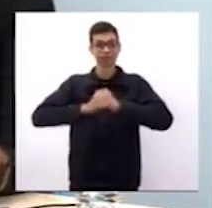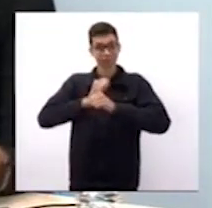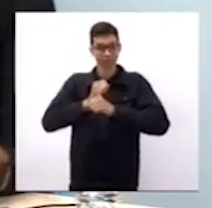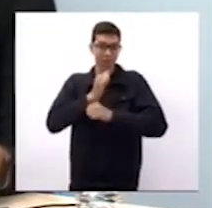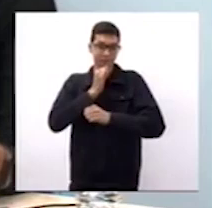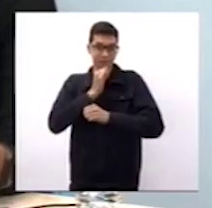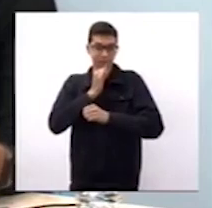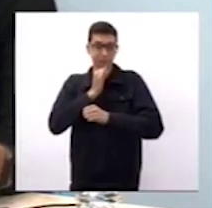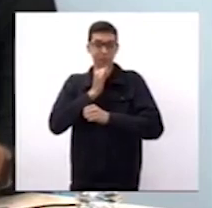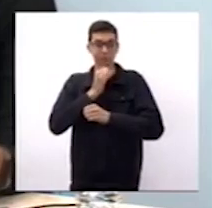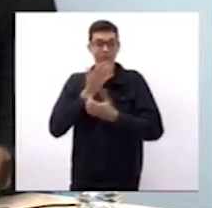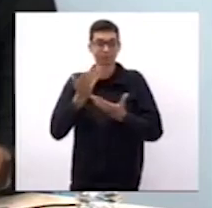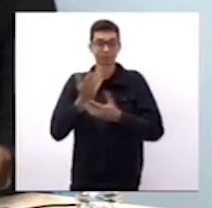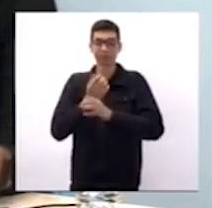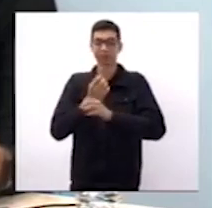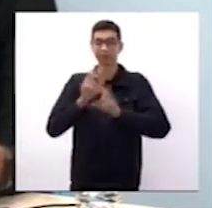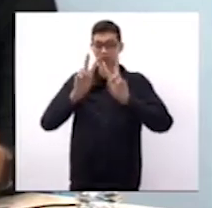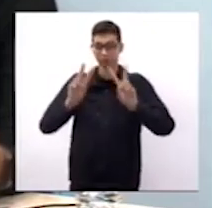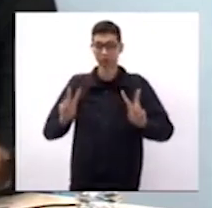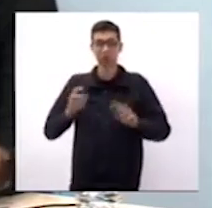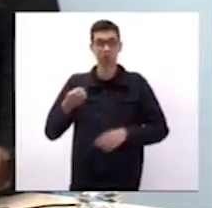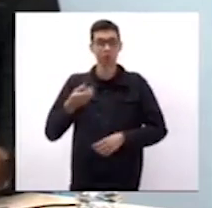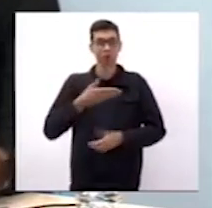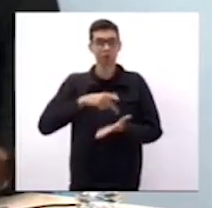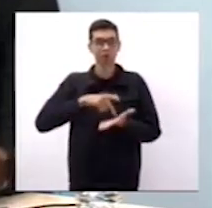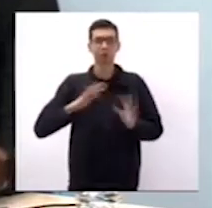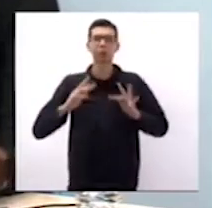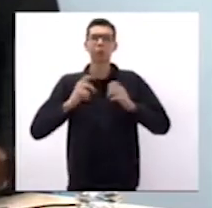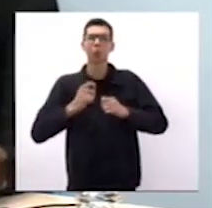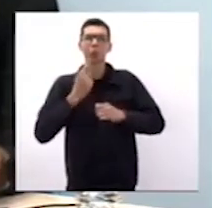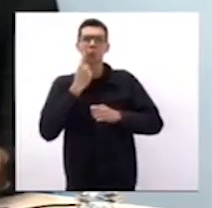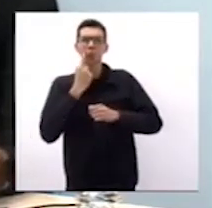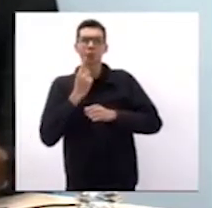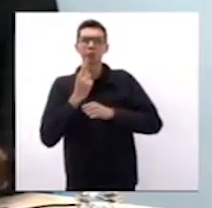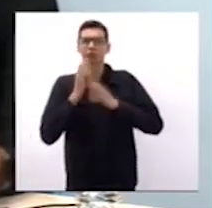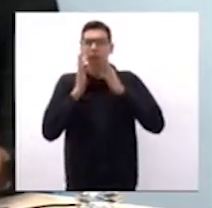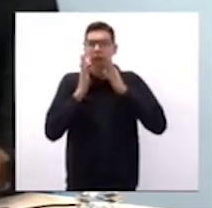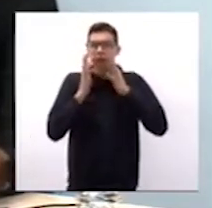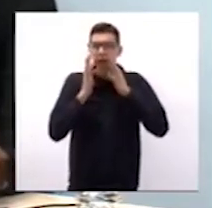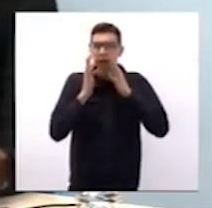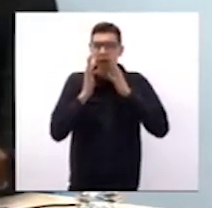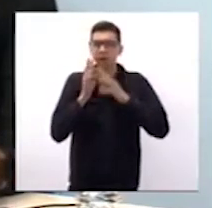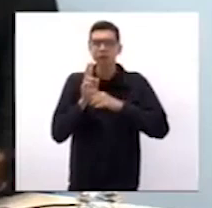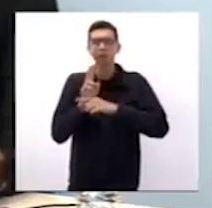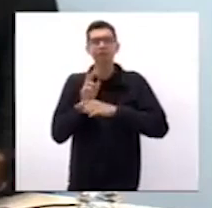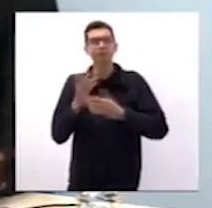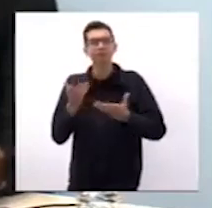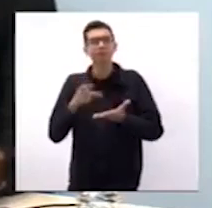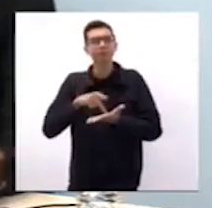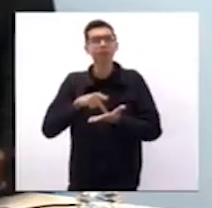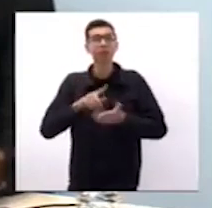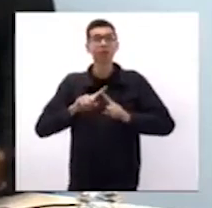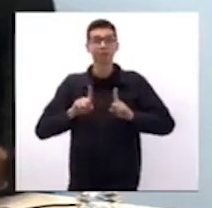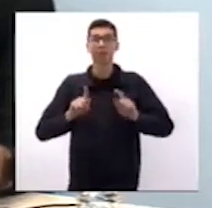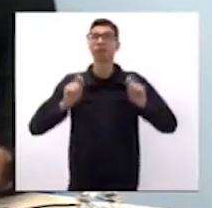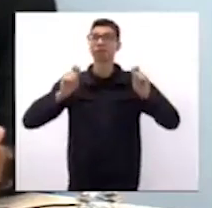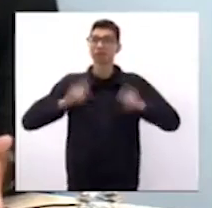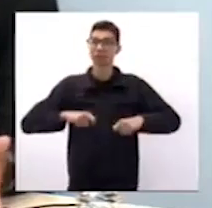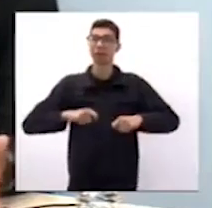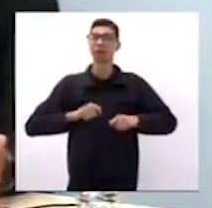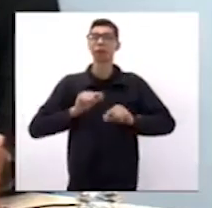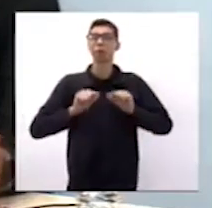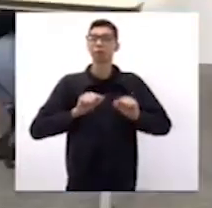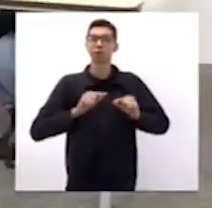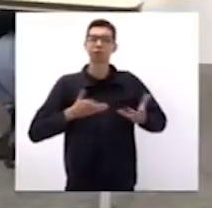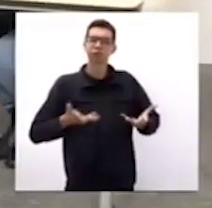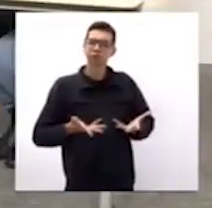sala ela tem um potencial muito bom para trabalhar o protagonismo dos nossos jovens, dos nossos estudantes, né? Porque ele vai precisar ter